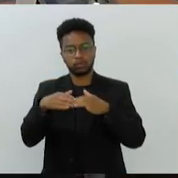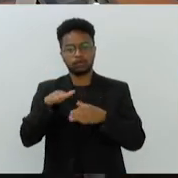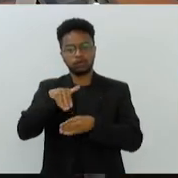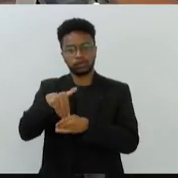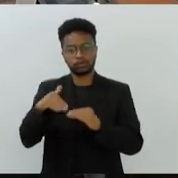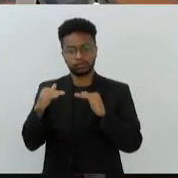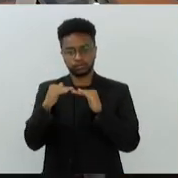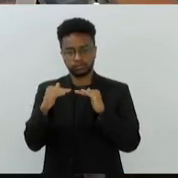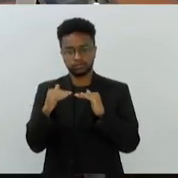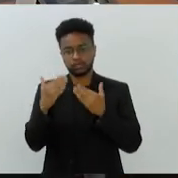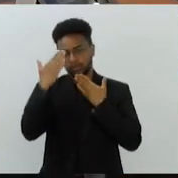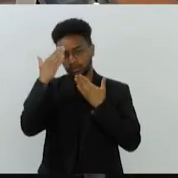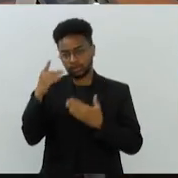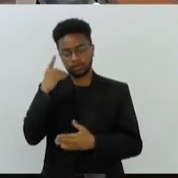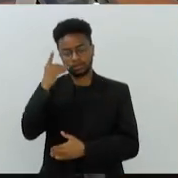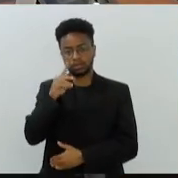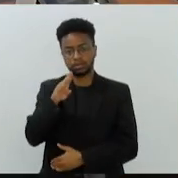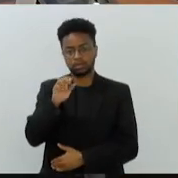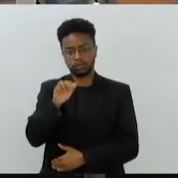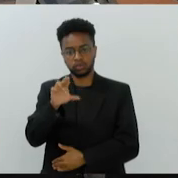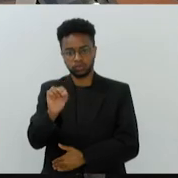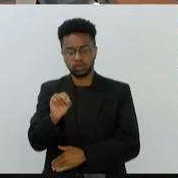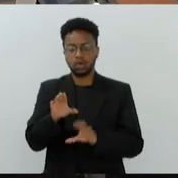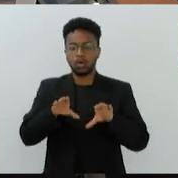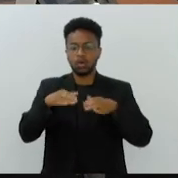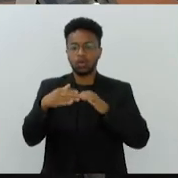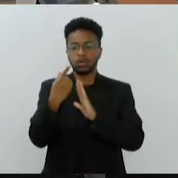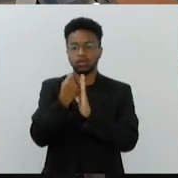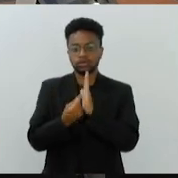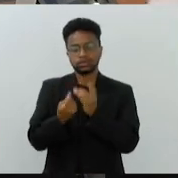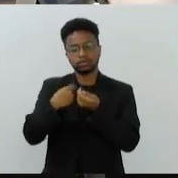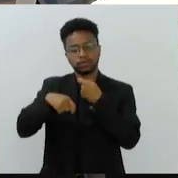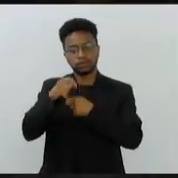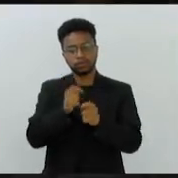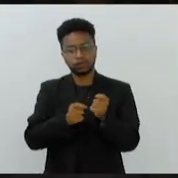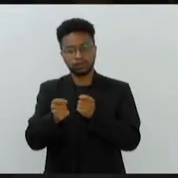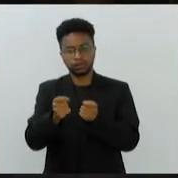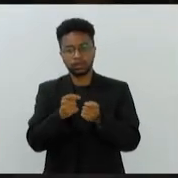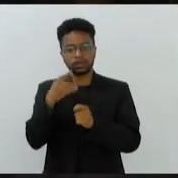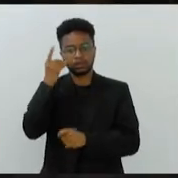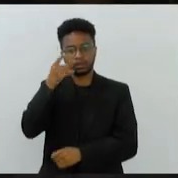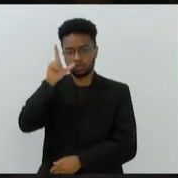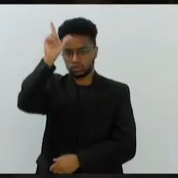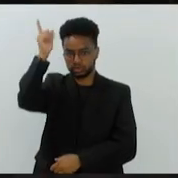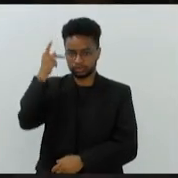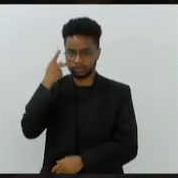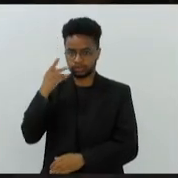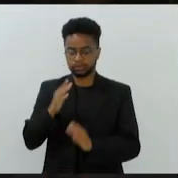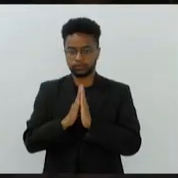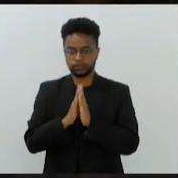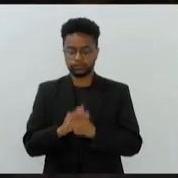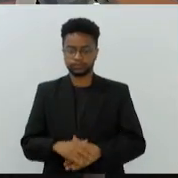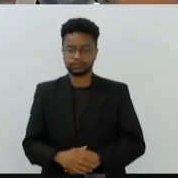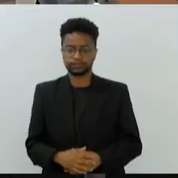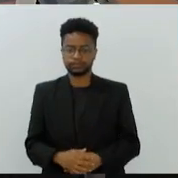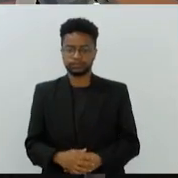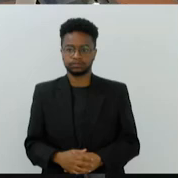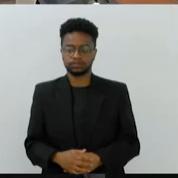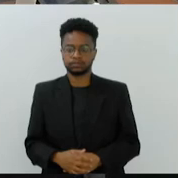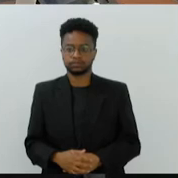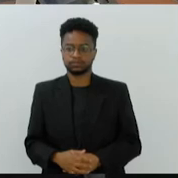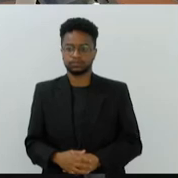favorável. Muito obrigado, deputado Bruno Boareto. Pela Comissão de Orçamento e Finanças, deputado Luiz Paulo, por favor.